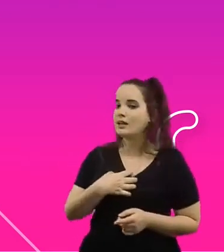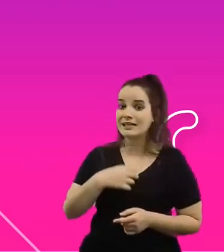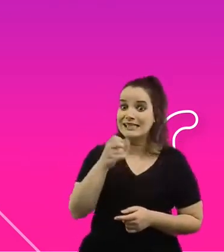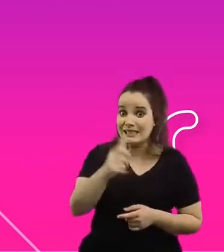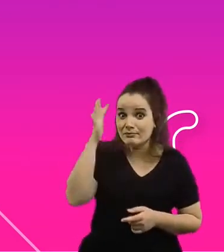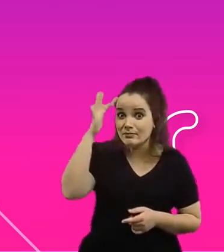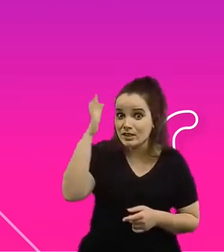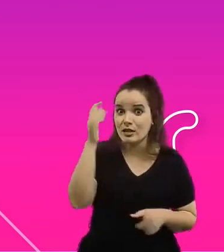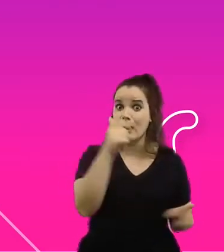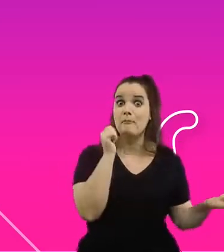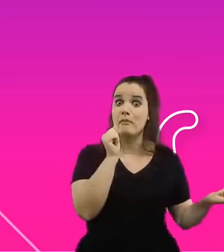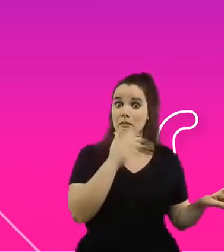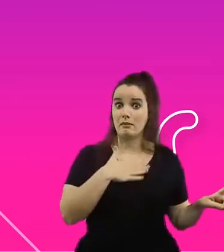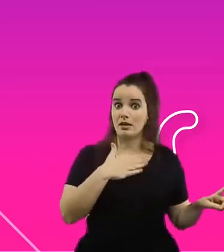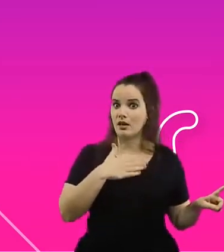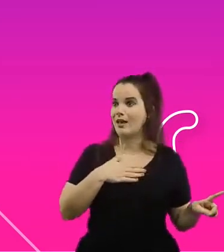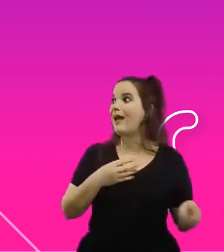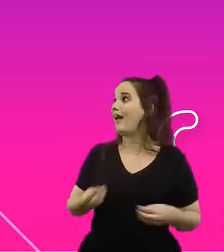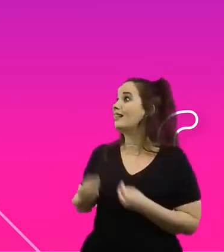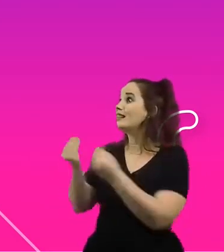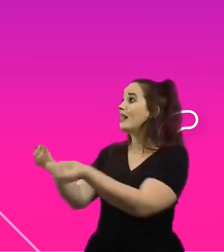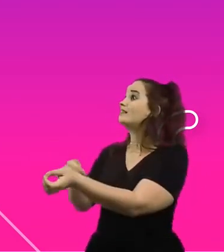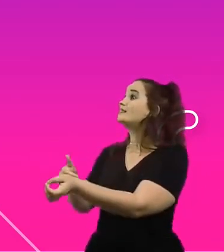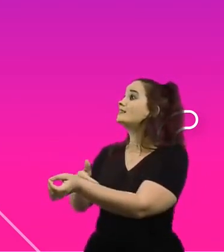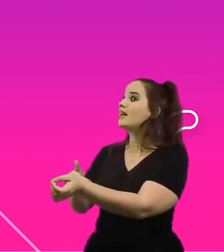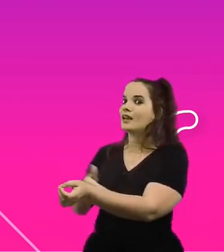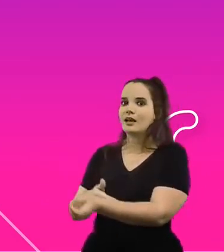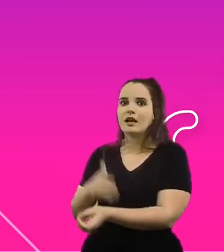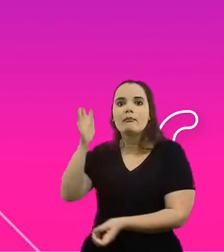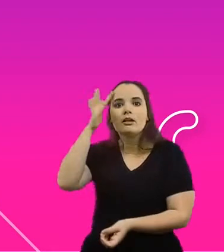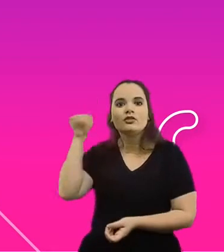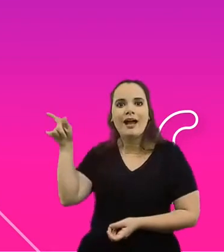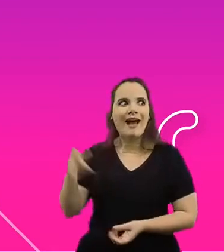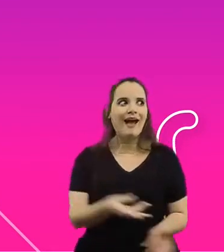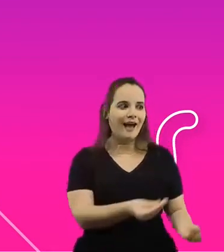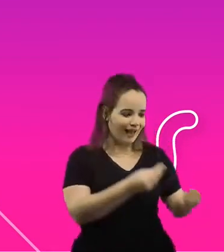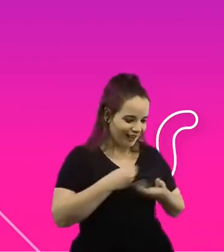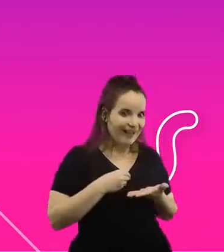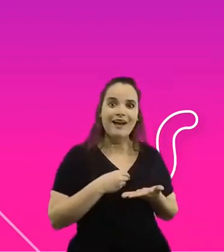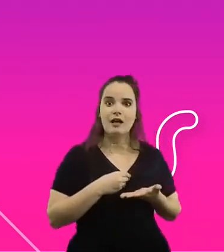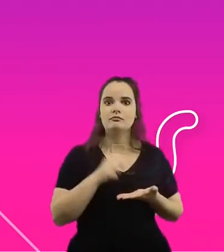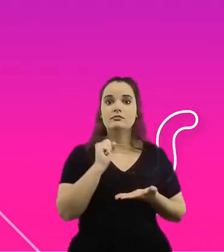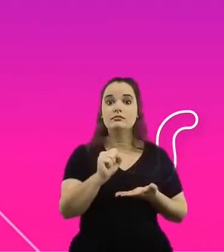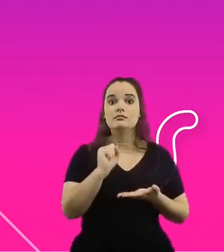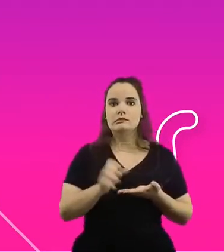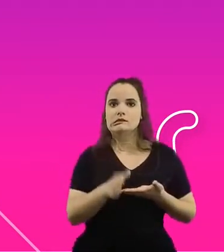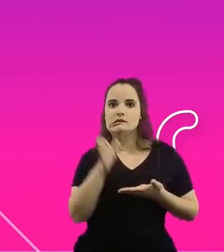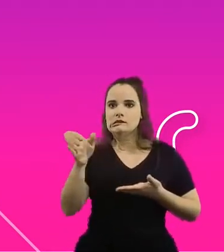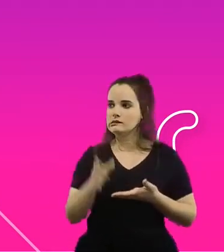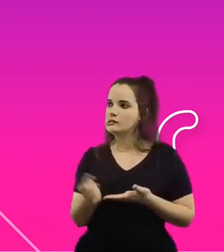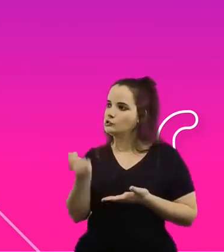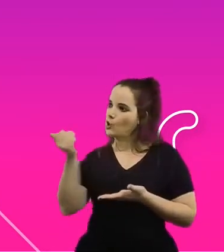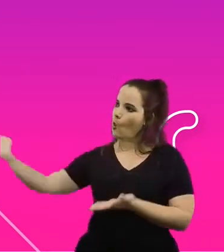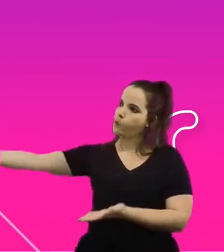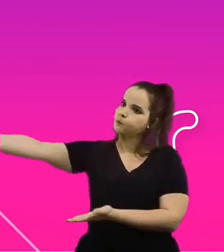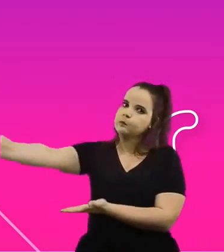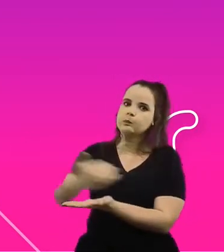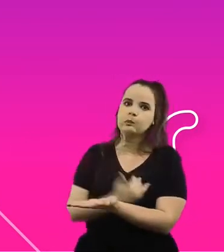na verdade, dado a senha dela do banco para uma pessoa que, com certeza, ia limpar a conta dela,